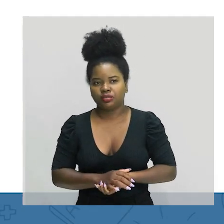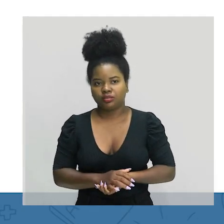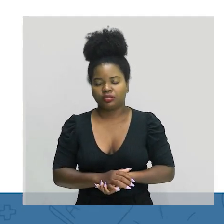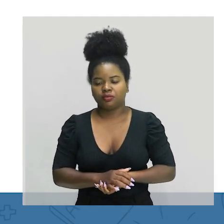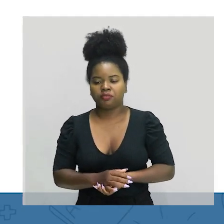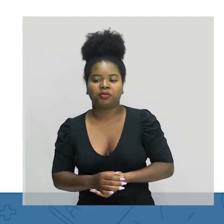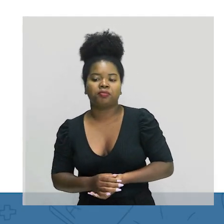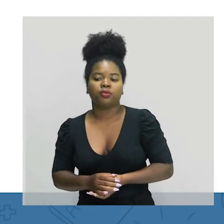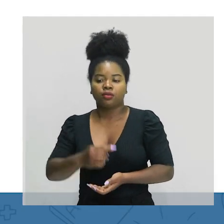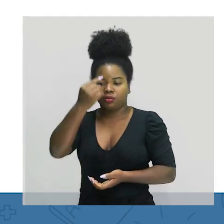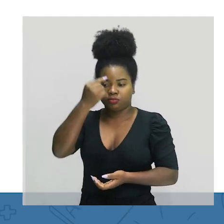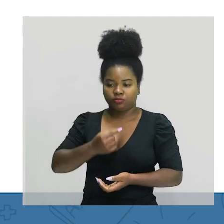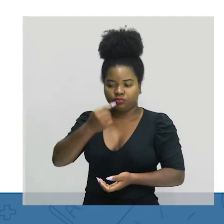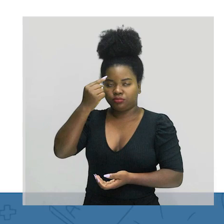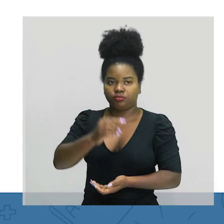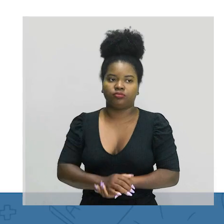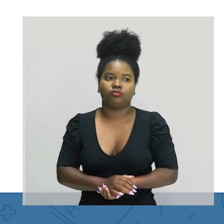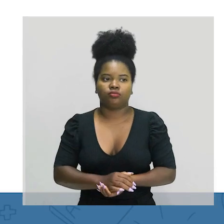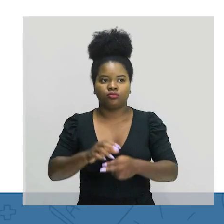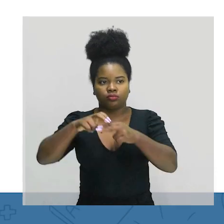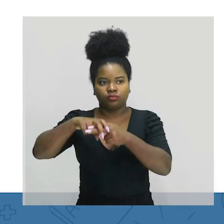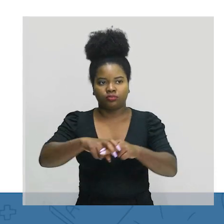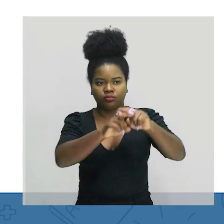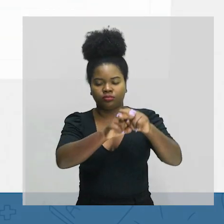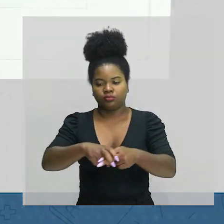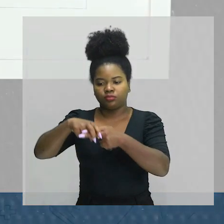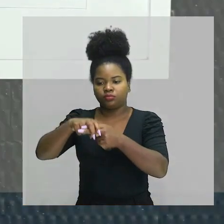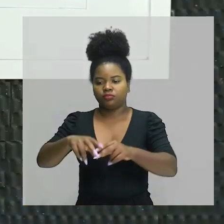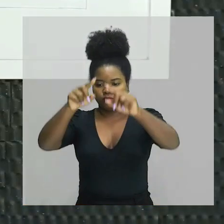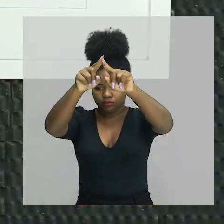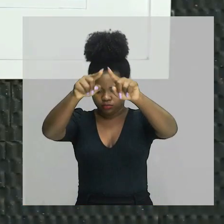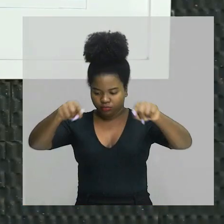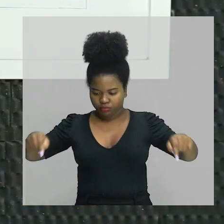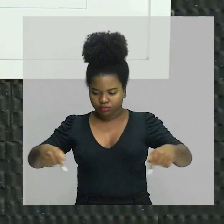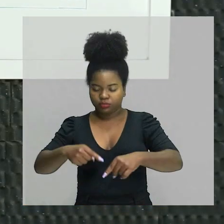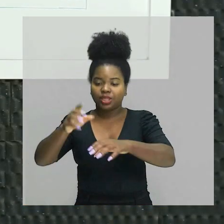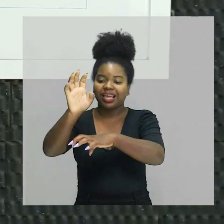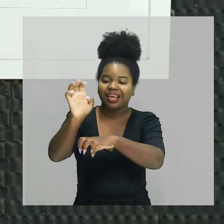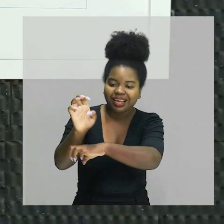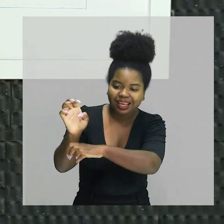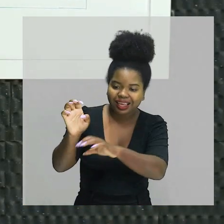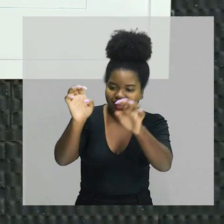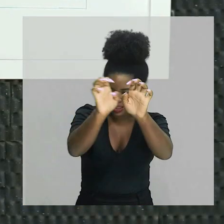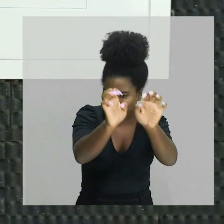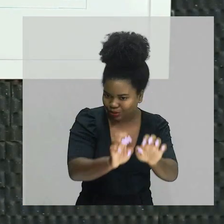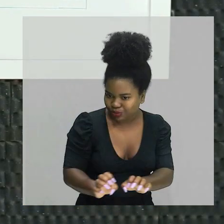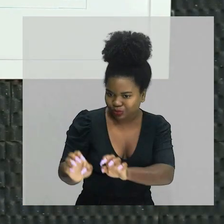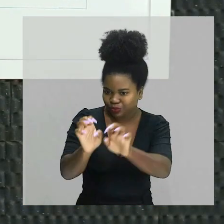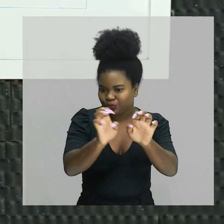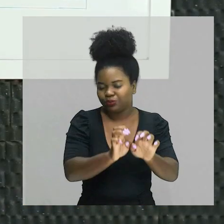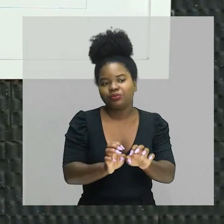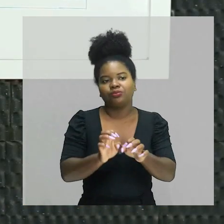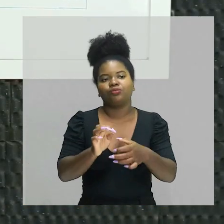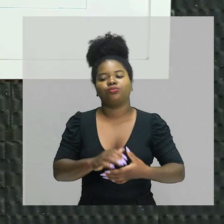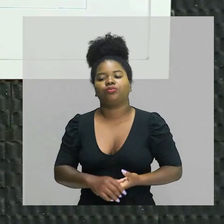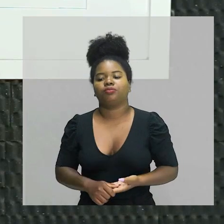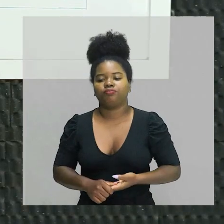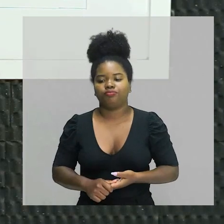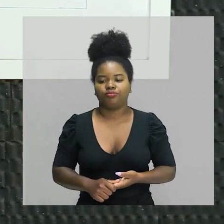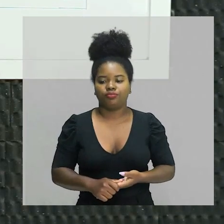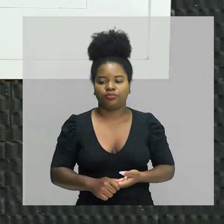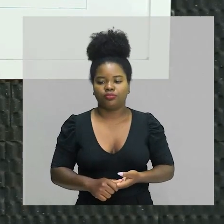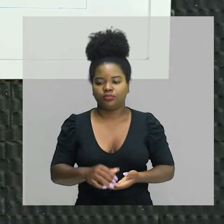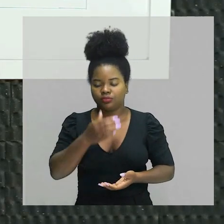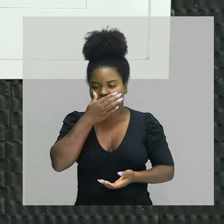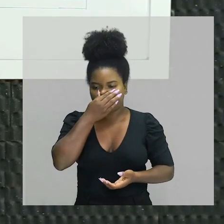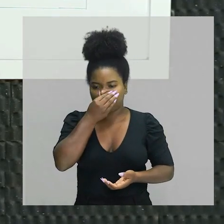do balanço. Ó. Nosso balanço está bem aqui, ó. Essa aqui é a estrutura que comporta lá o balanço, que é